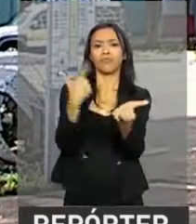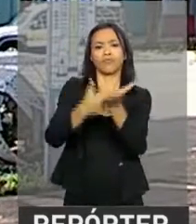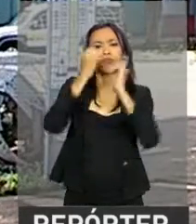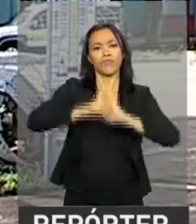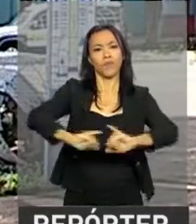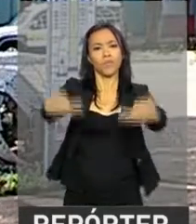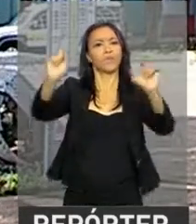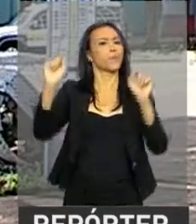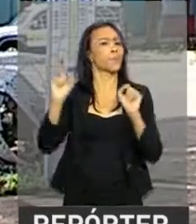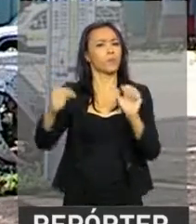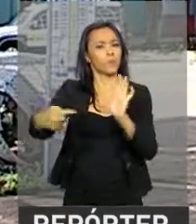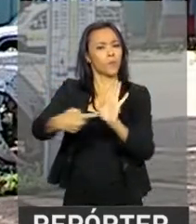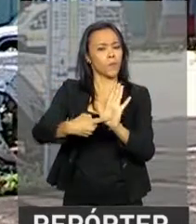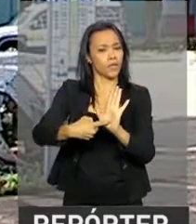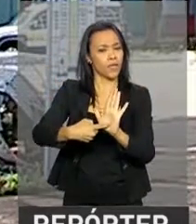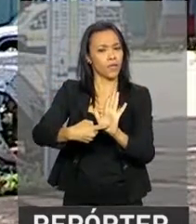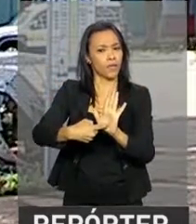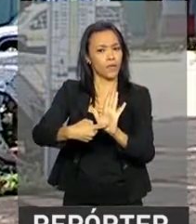global sobre